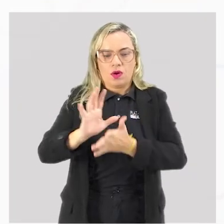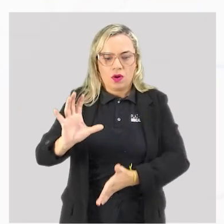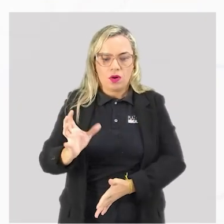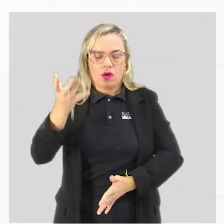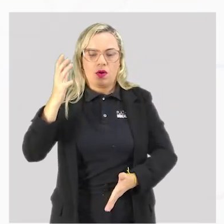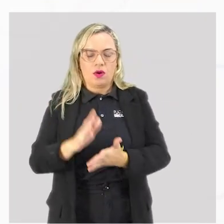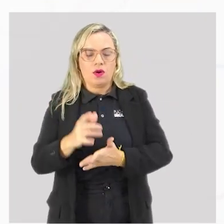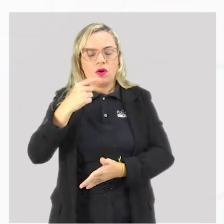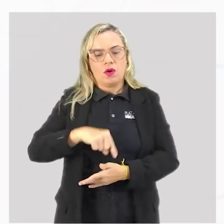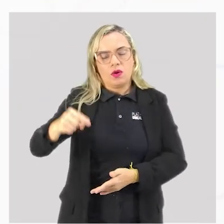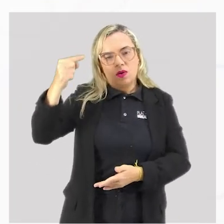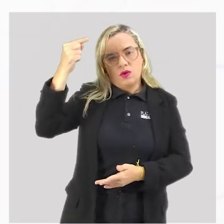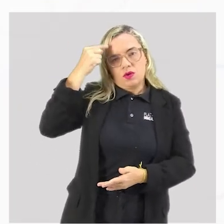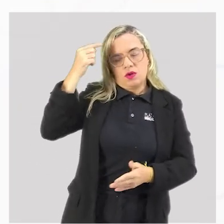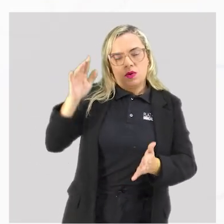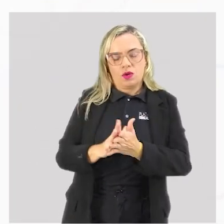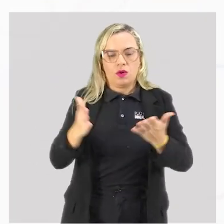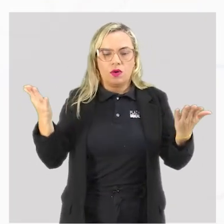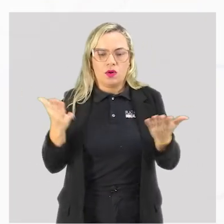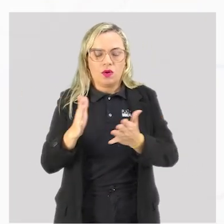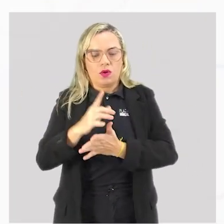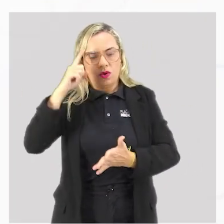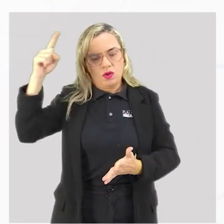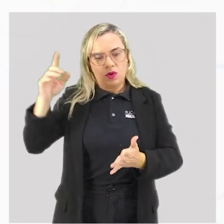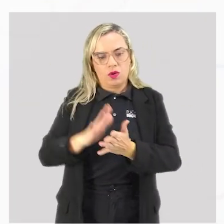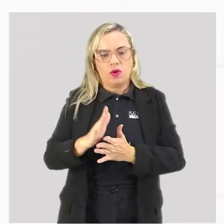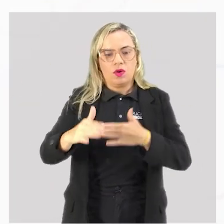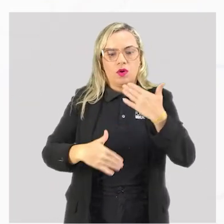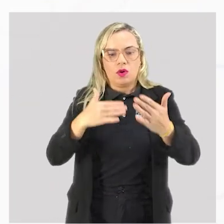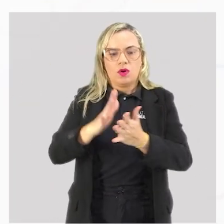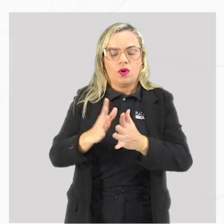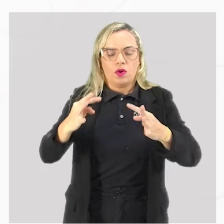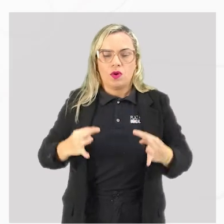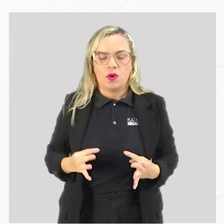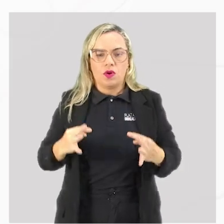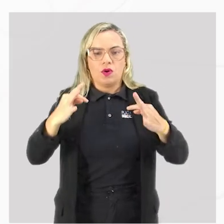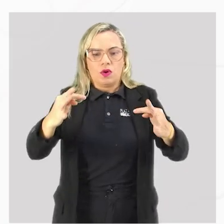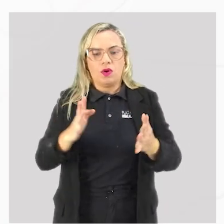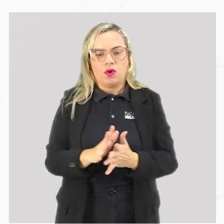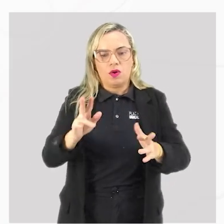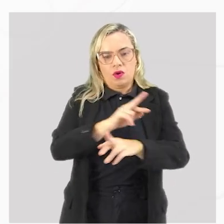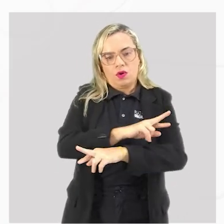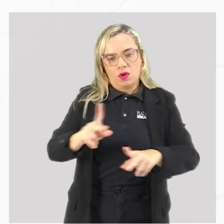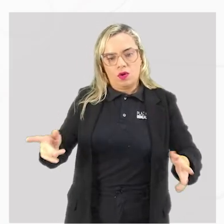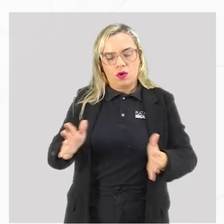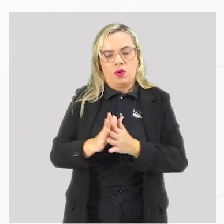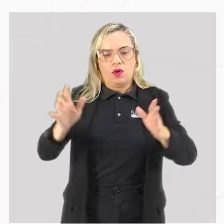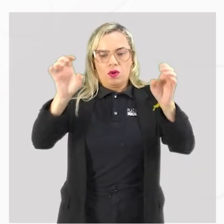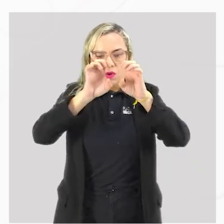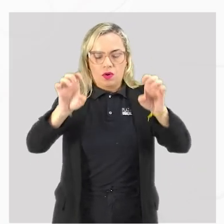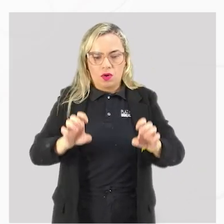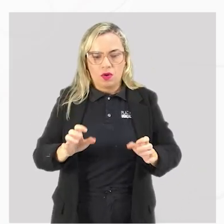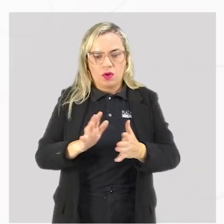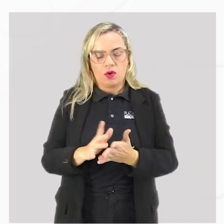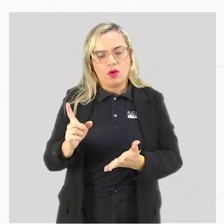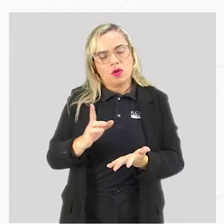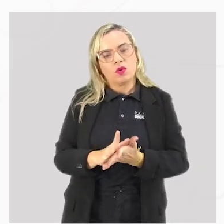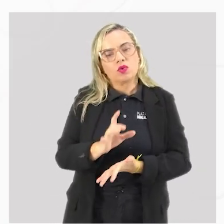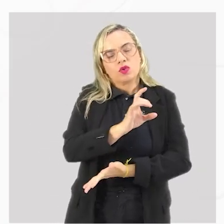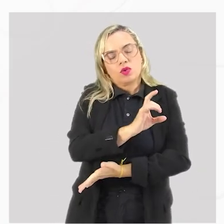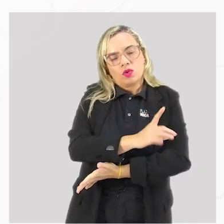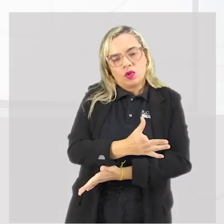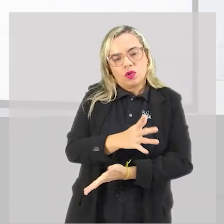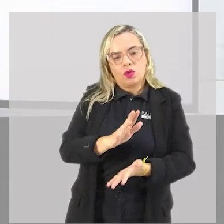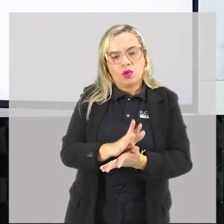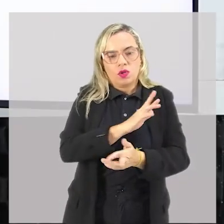pensa em formato, vocês vão ver, hoje em dia com os avanços tecnológicos, tem vários outros tipos de formato que não necessariamente estão